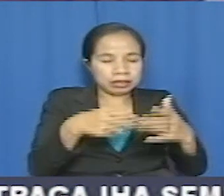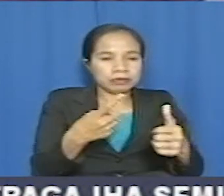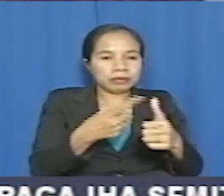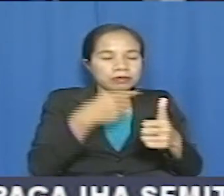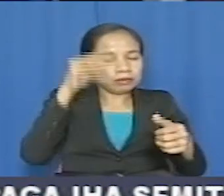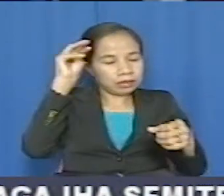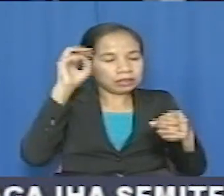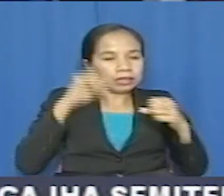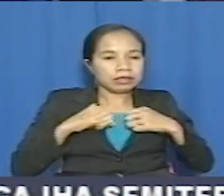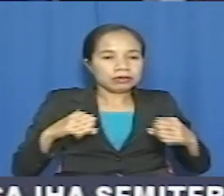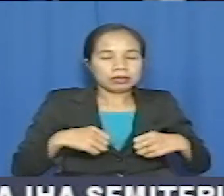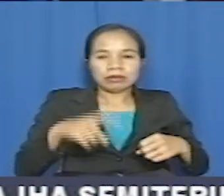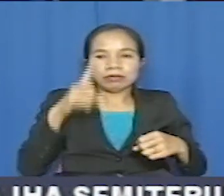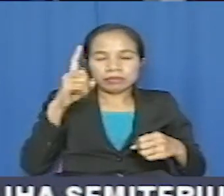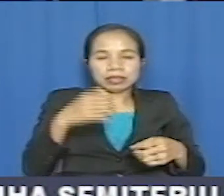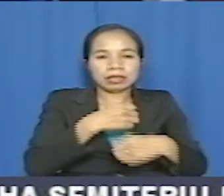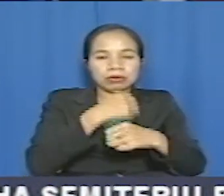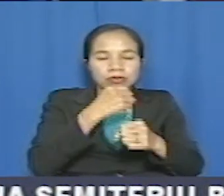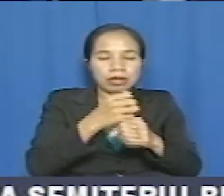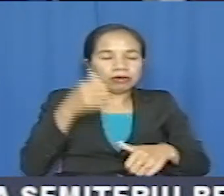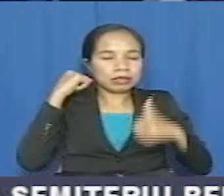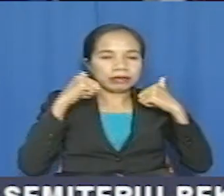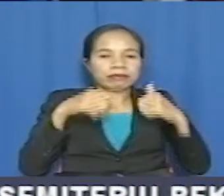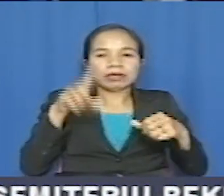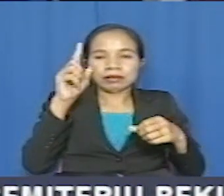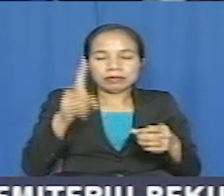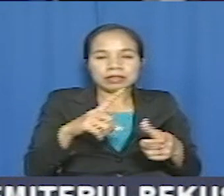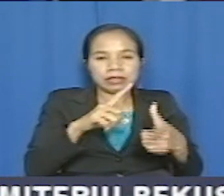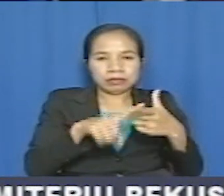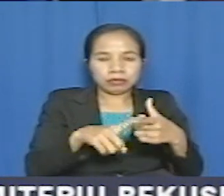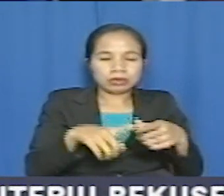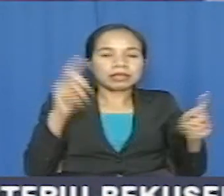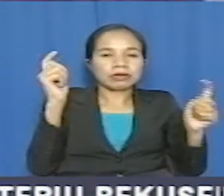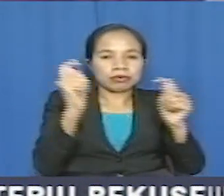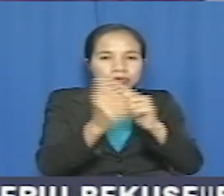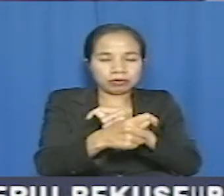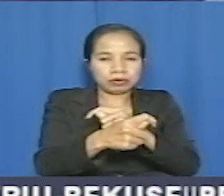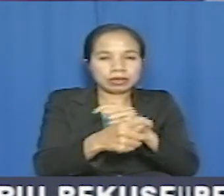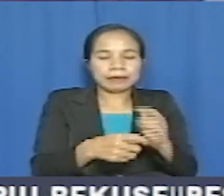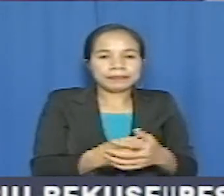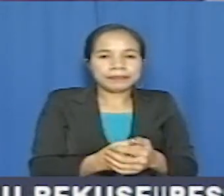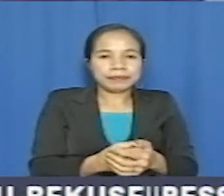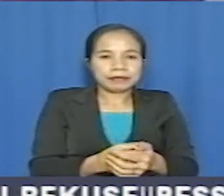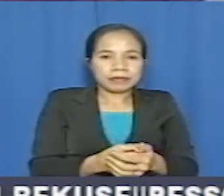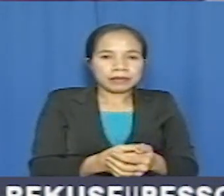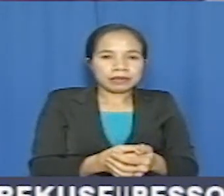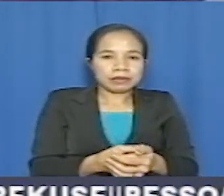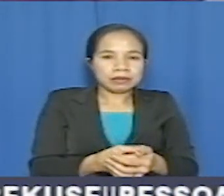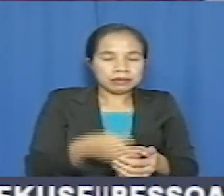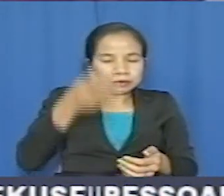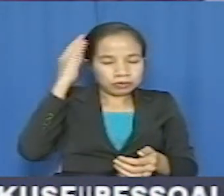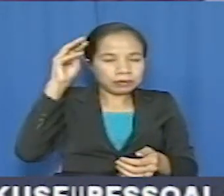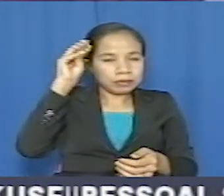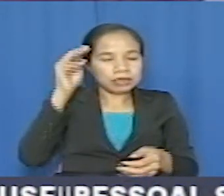Saúde começa a calar a atividade de vacinação, né? E depois, ele troca. O ministro russo, para tu,